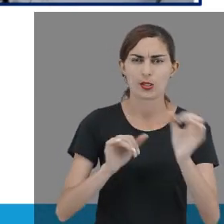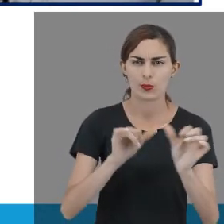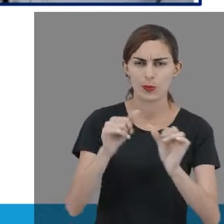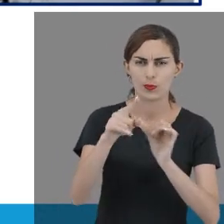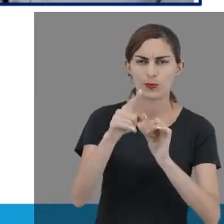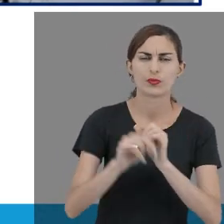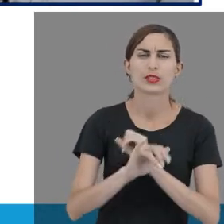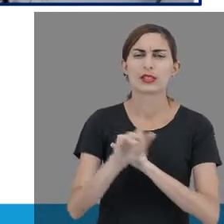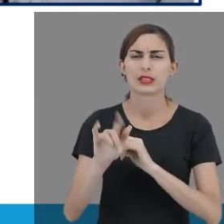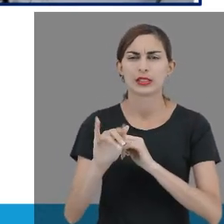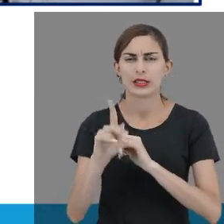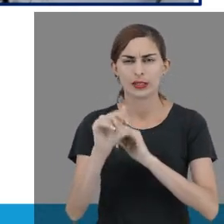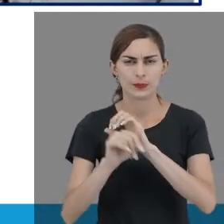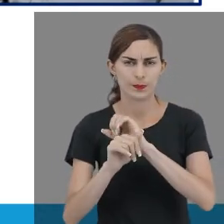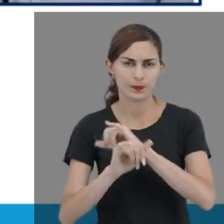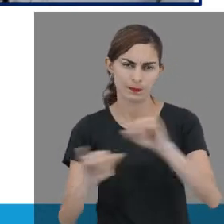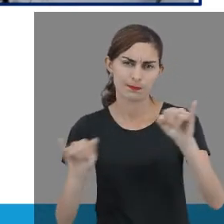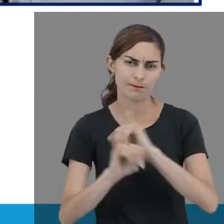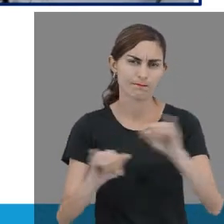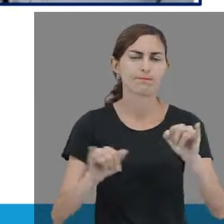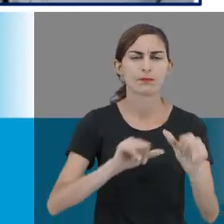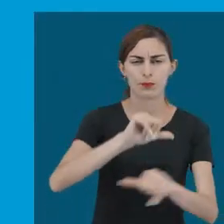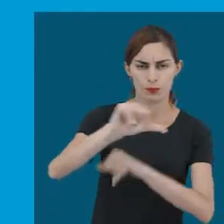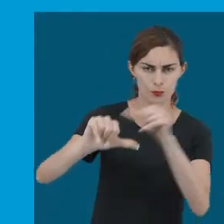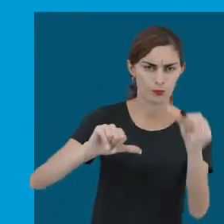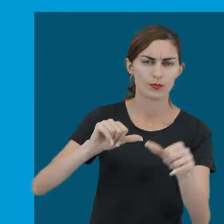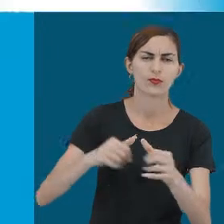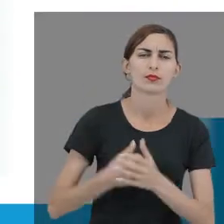né, de padrão.